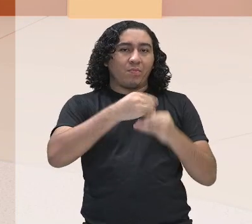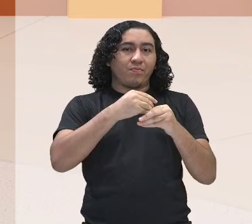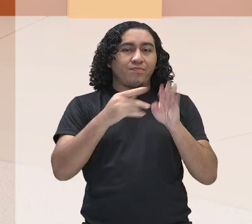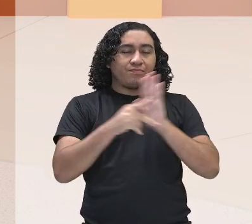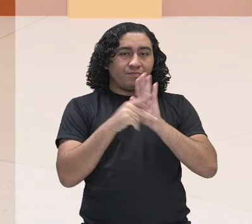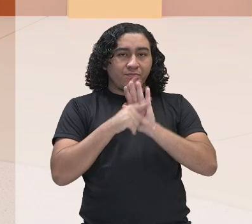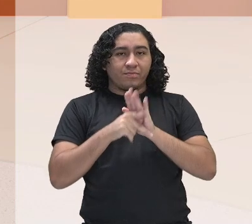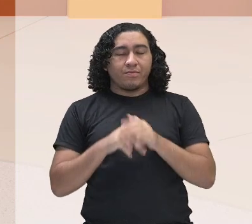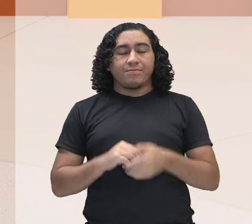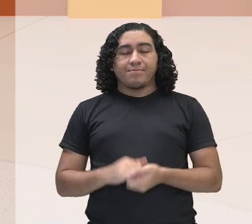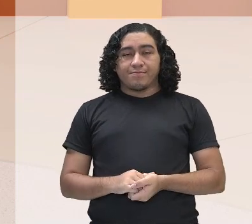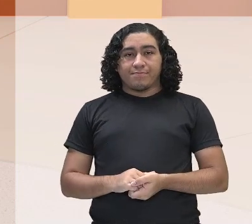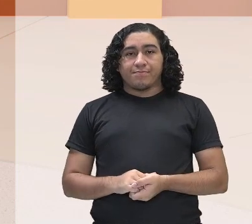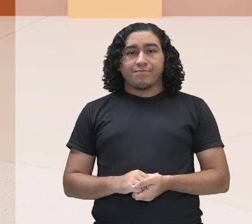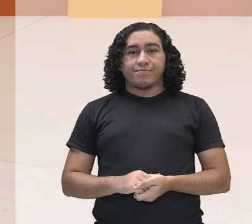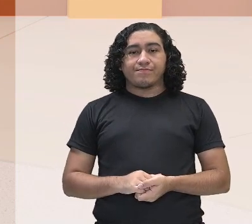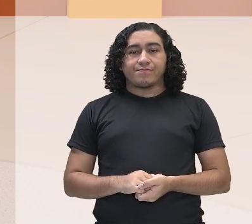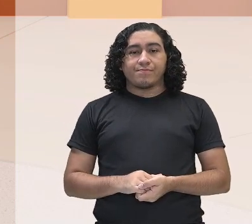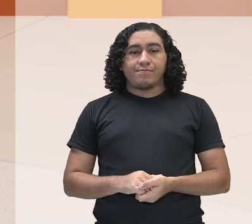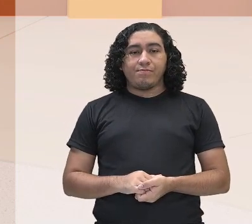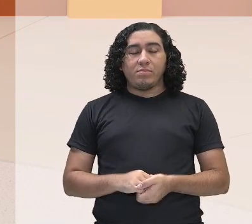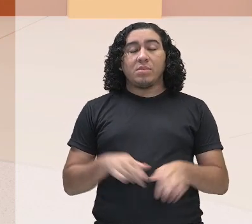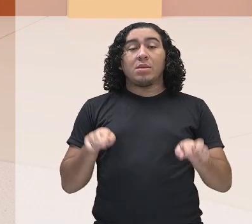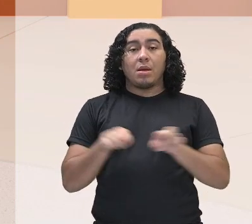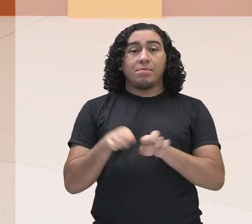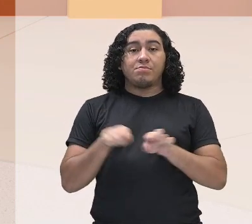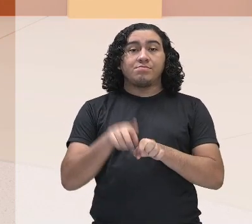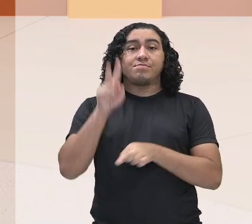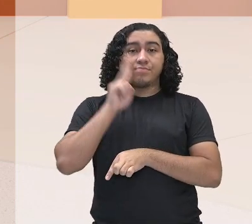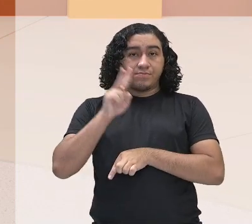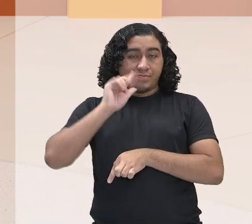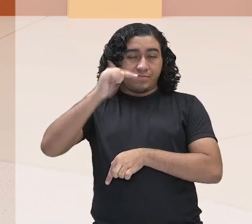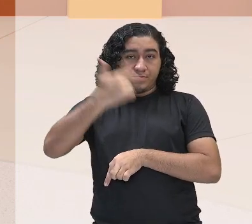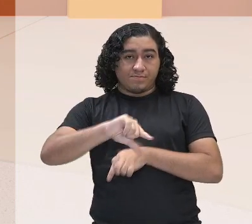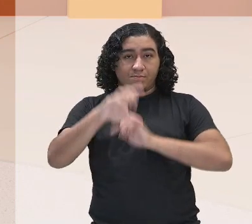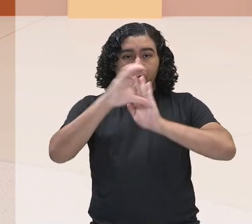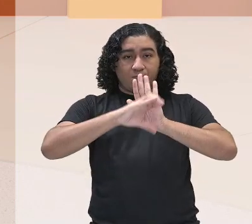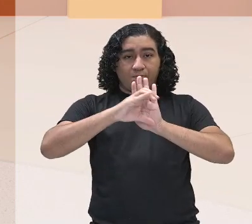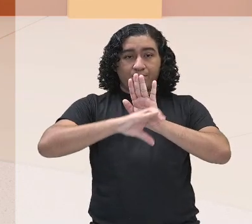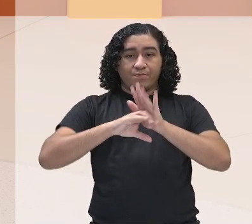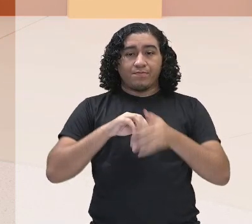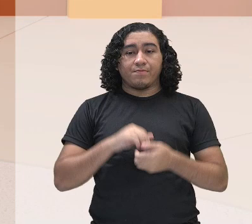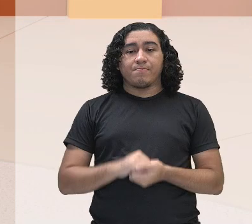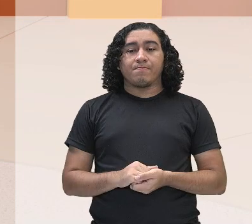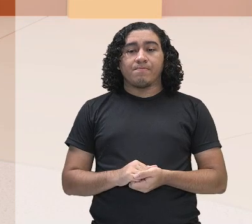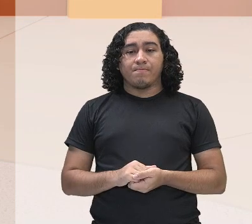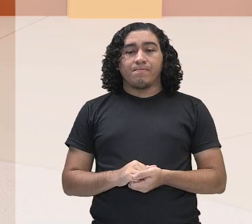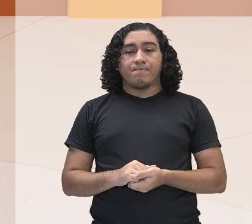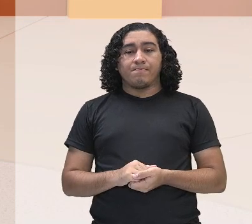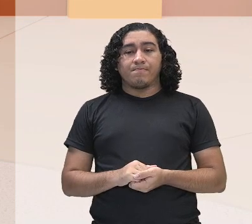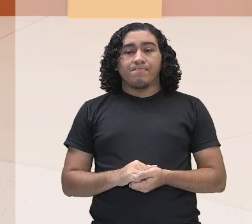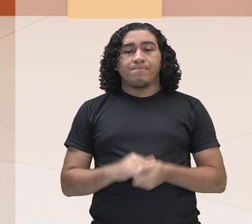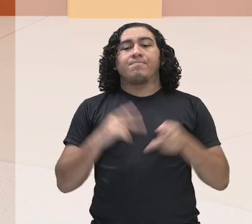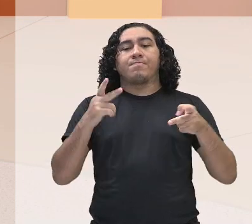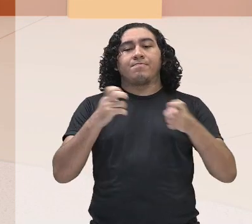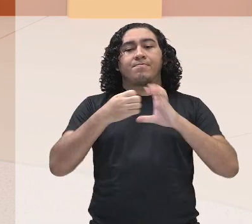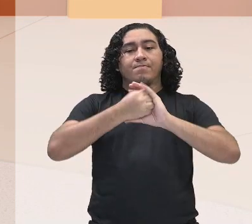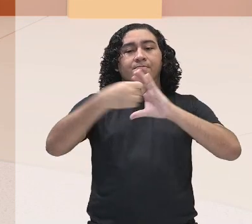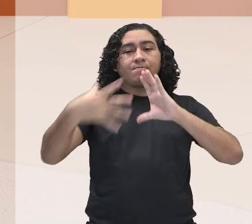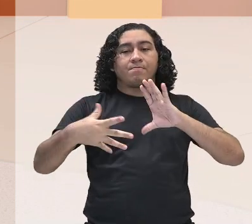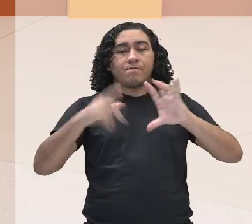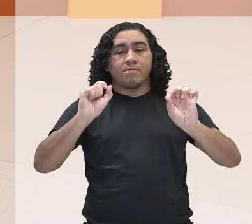urbanização. E aí, relembrando o conceito de urbanização, né? Nós vamos verificar as características